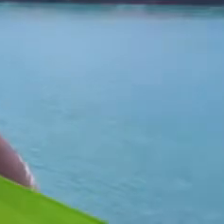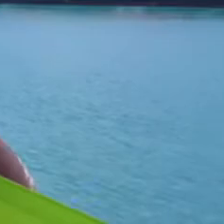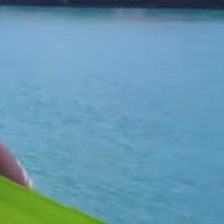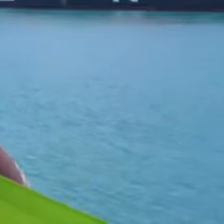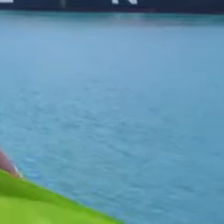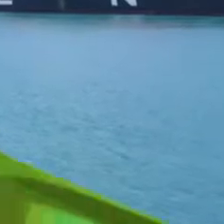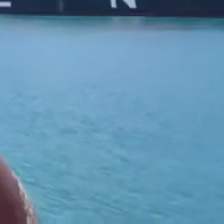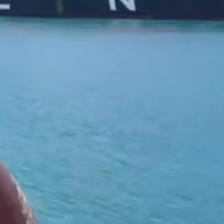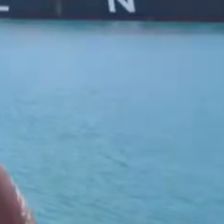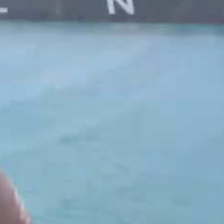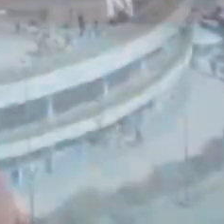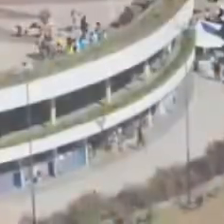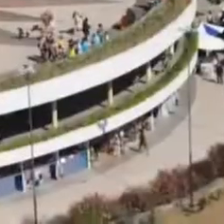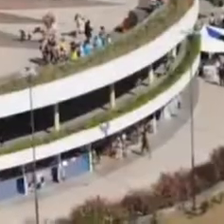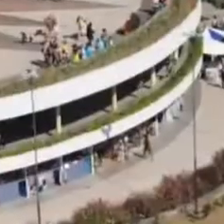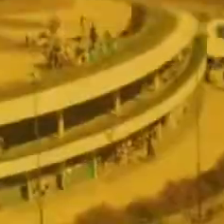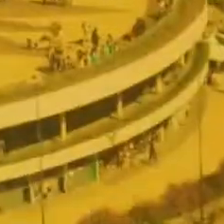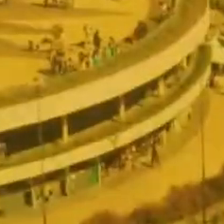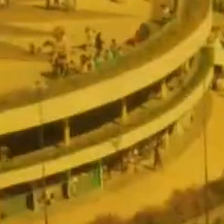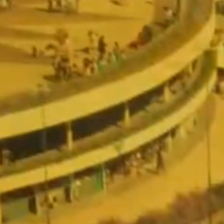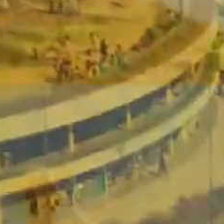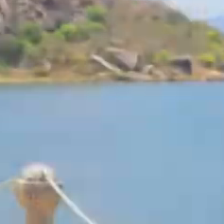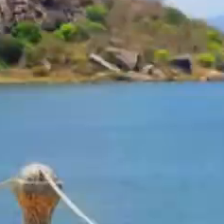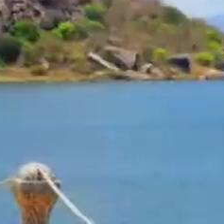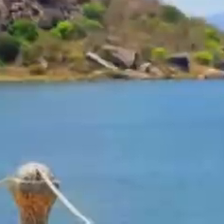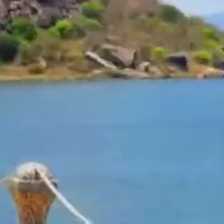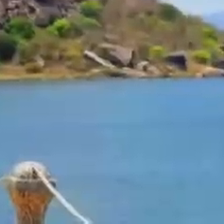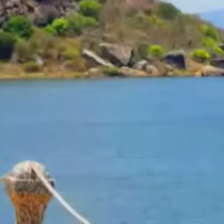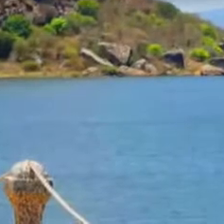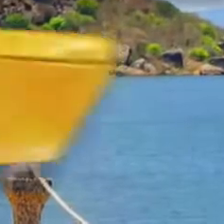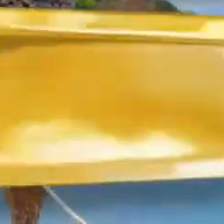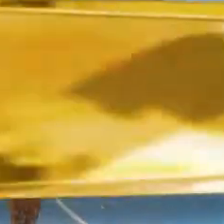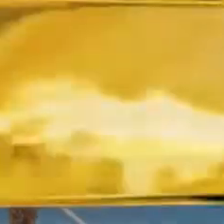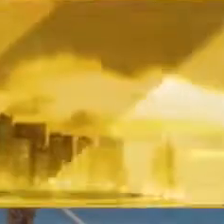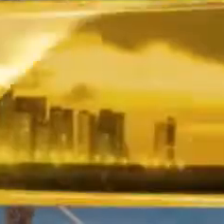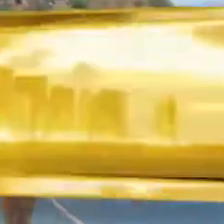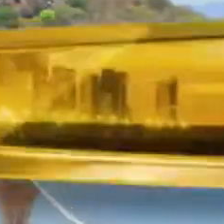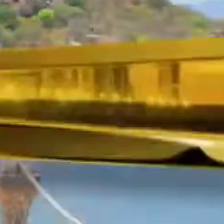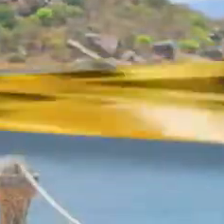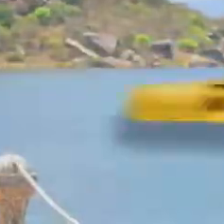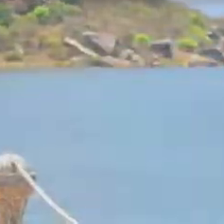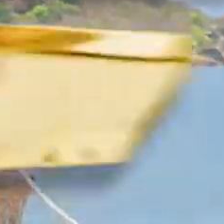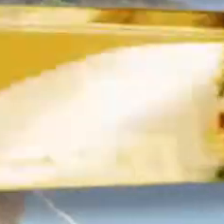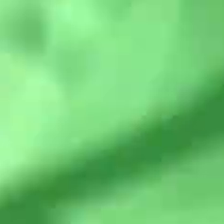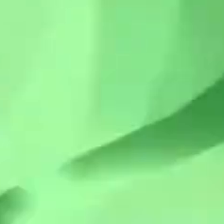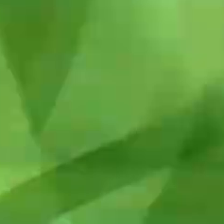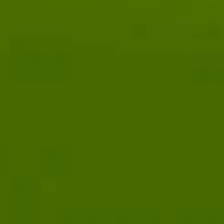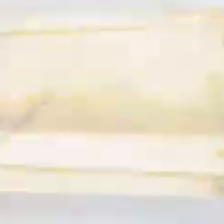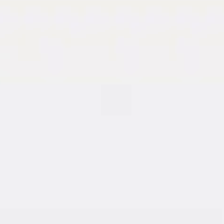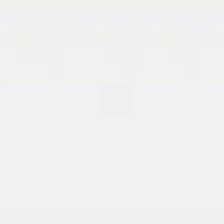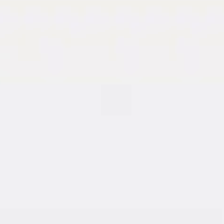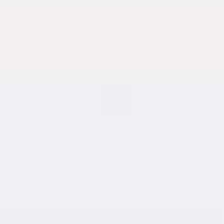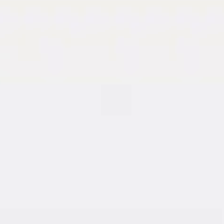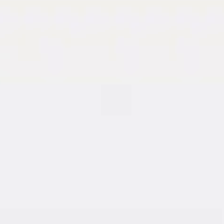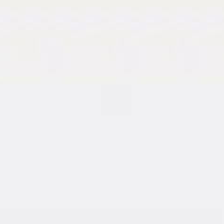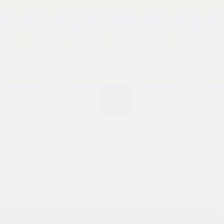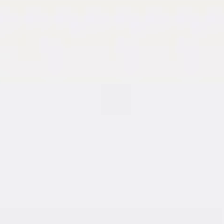essa marca é mudar pra você se ver melhor. Aqui na TV